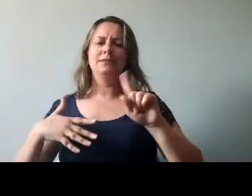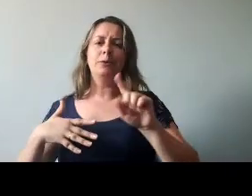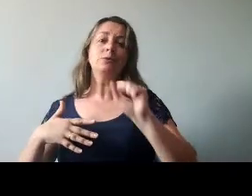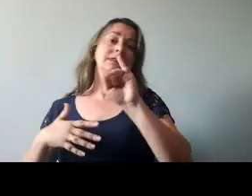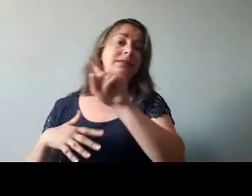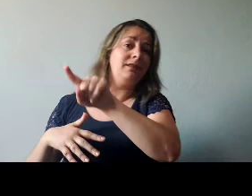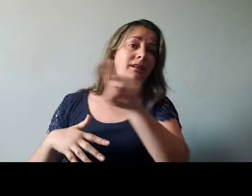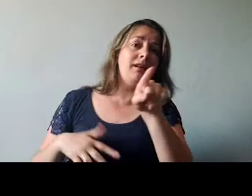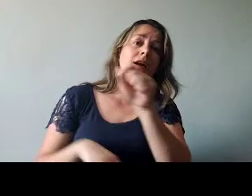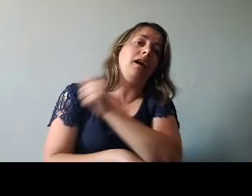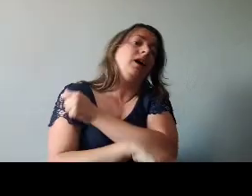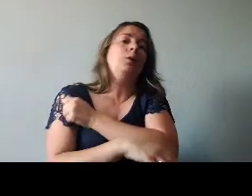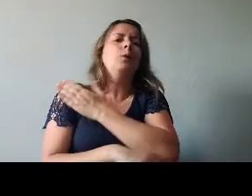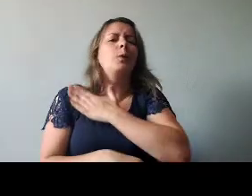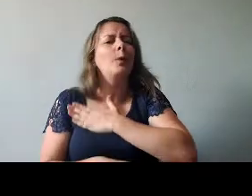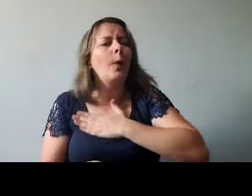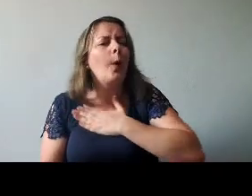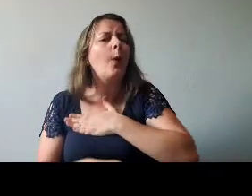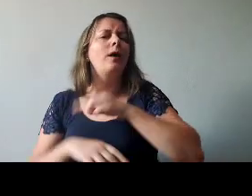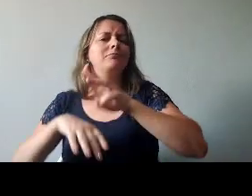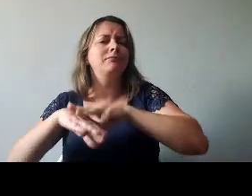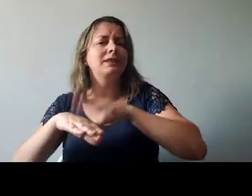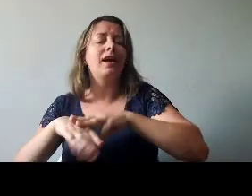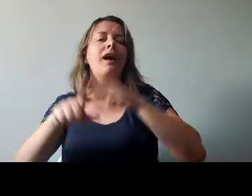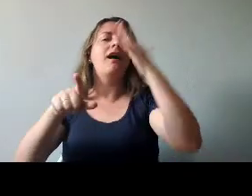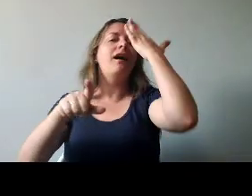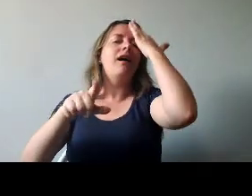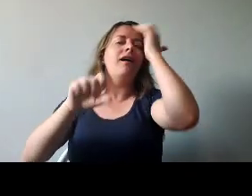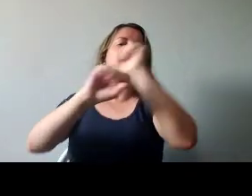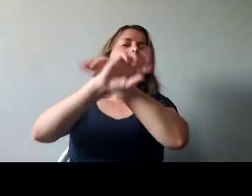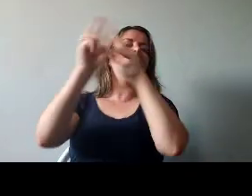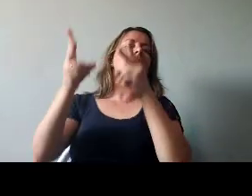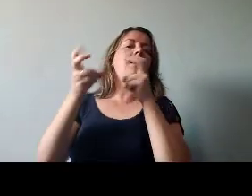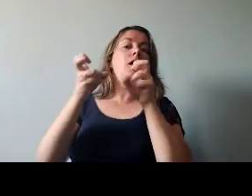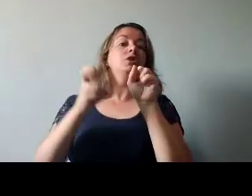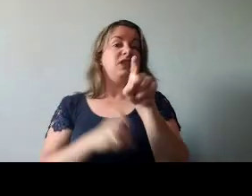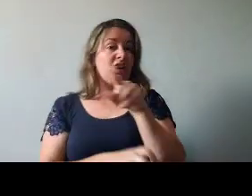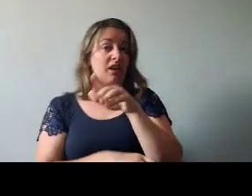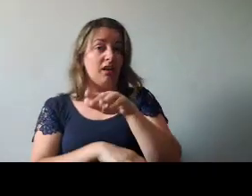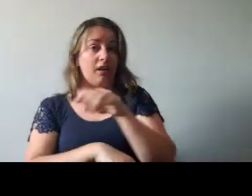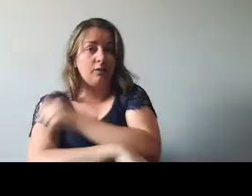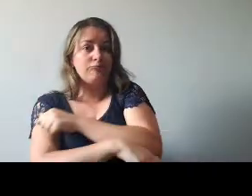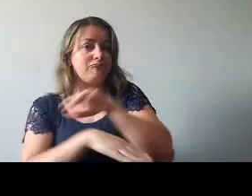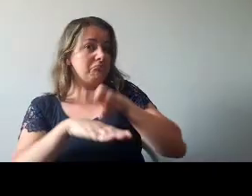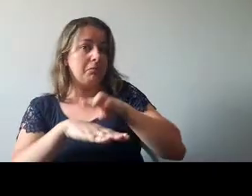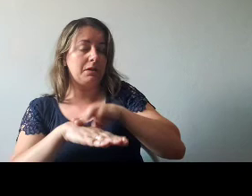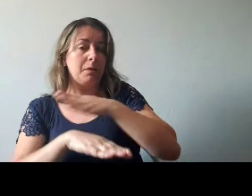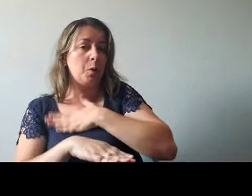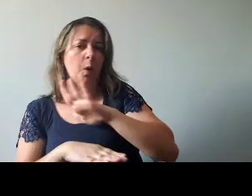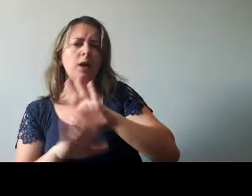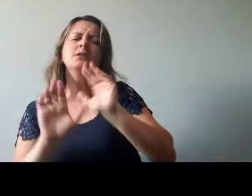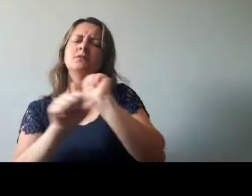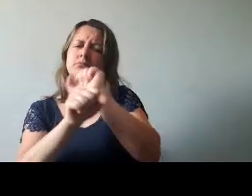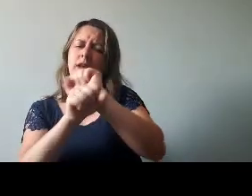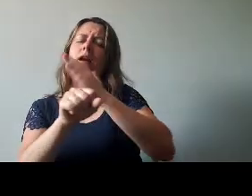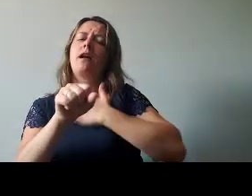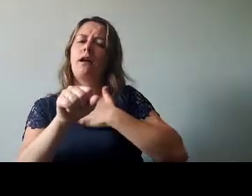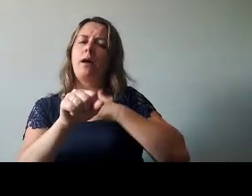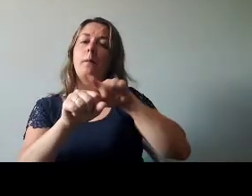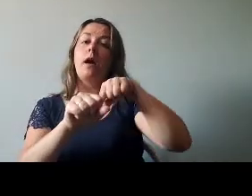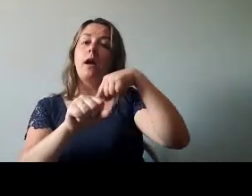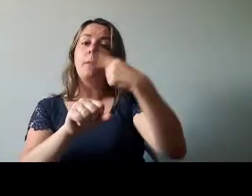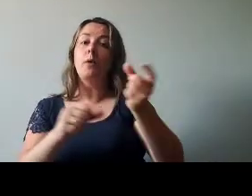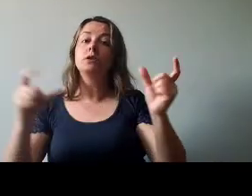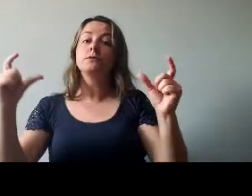vai entender do que eu estou falando e pode até desenvolver. Quem não gosta, aguarde a fórmula final, tá?